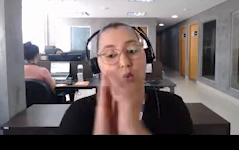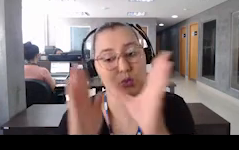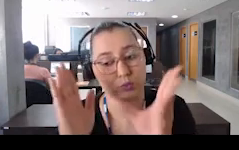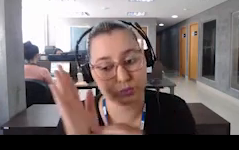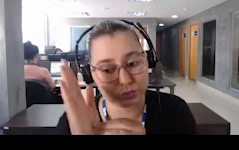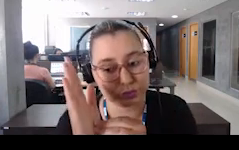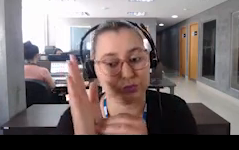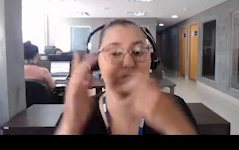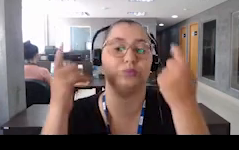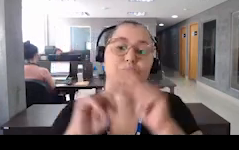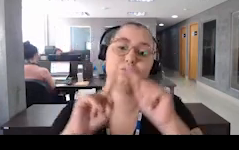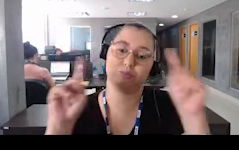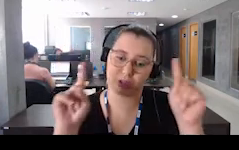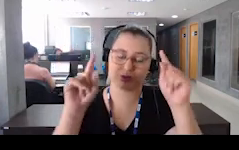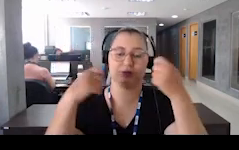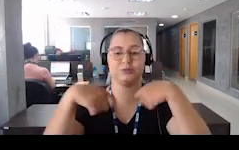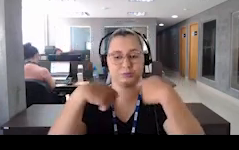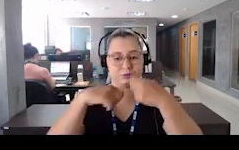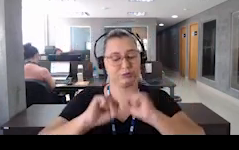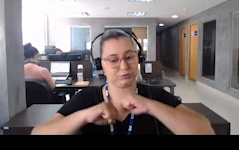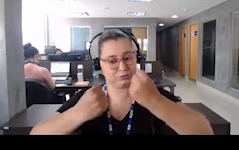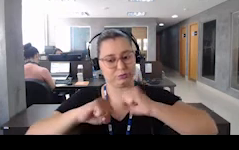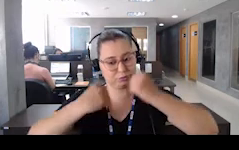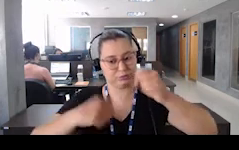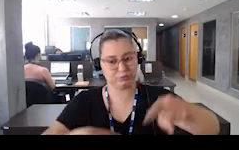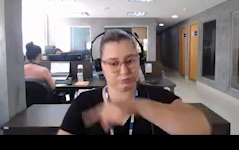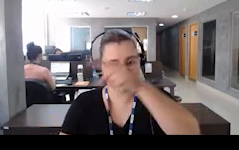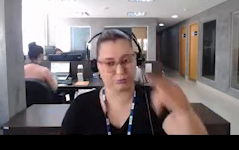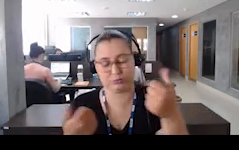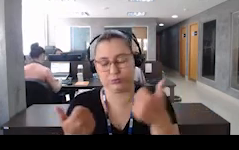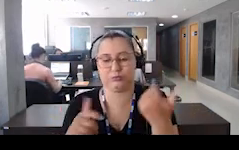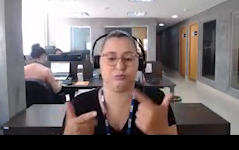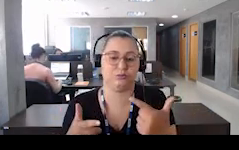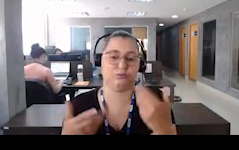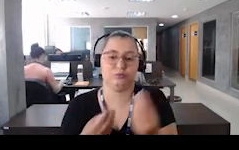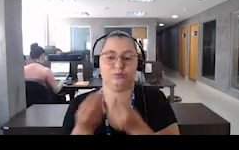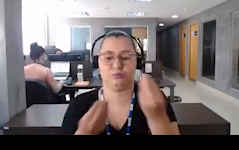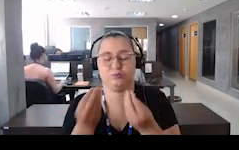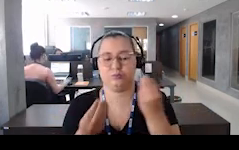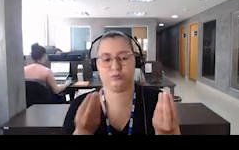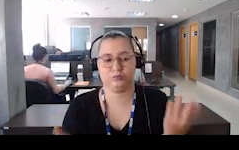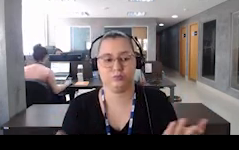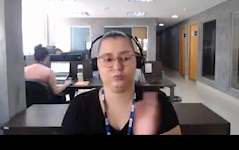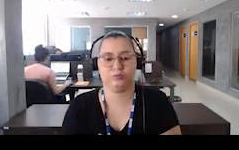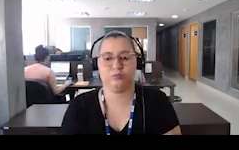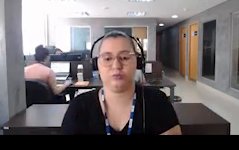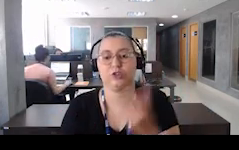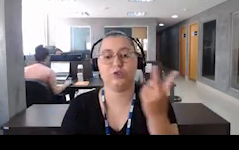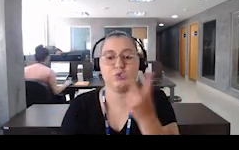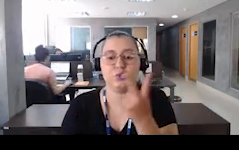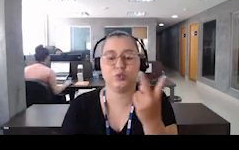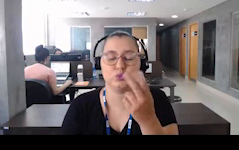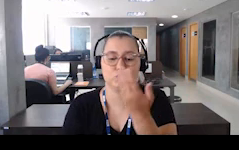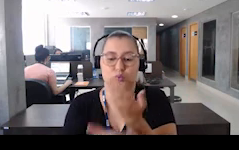ao conteúdo. Mas a gente precisa da dedicação e do esforço de vocês também, né? Porque não tem como a gente, por exemplo, aqui, ó,